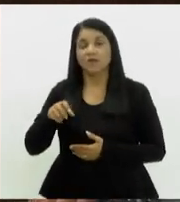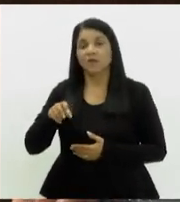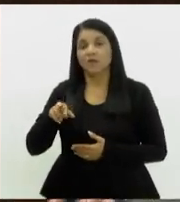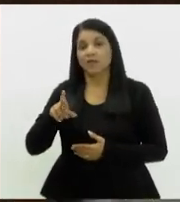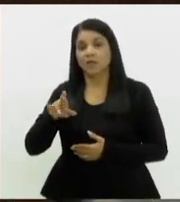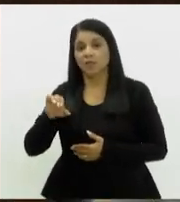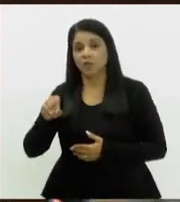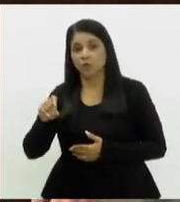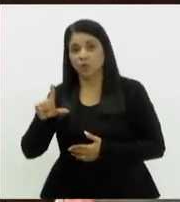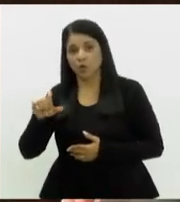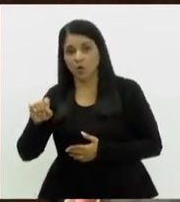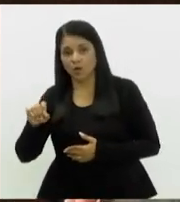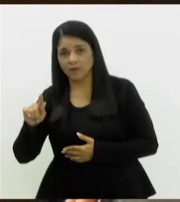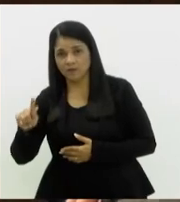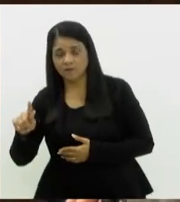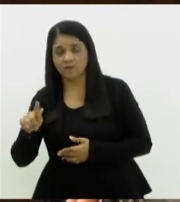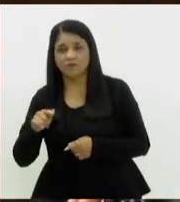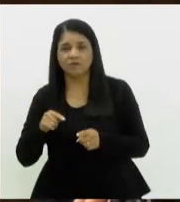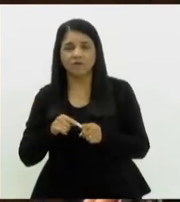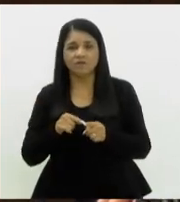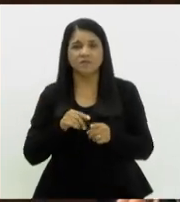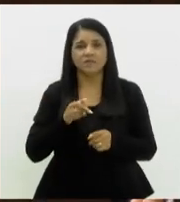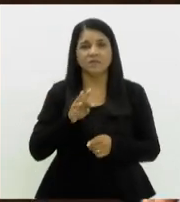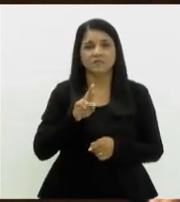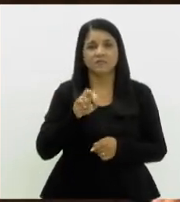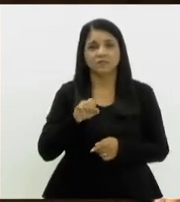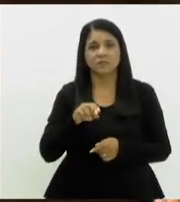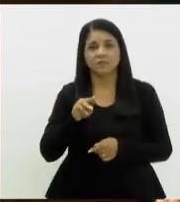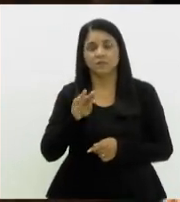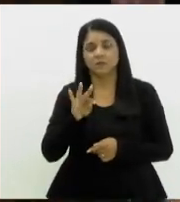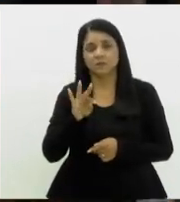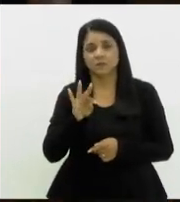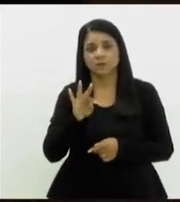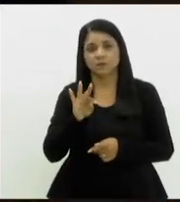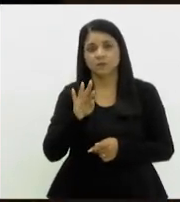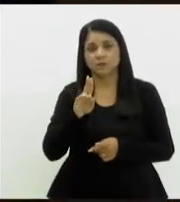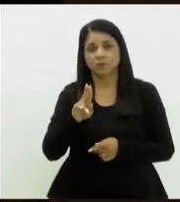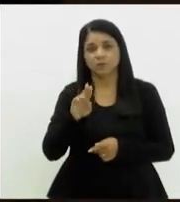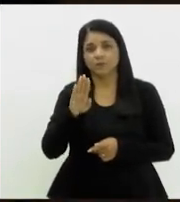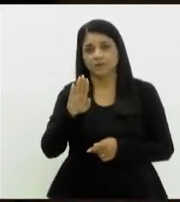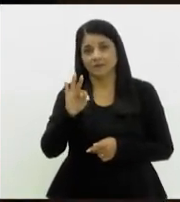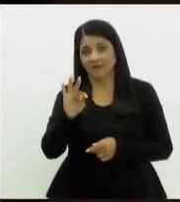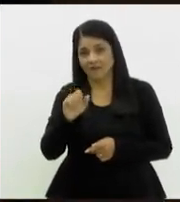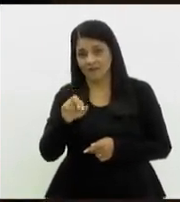eu fizemos uma audiência pública. Presidente,